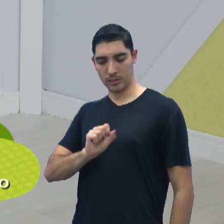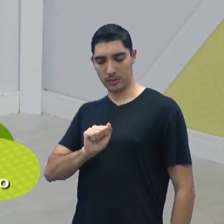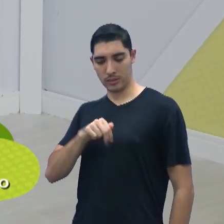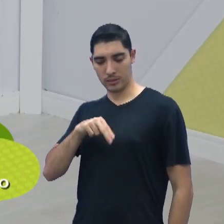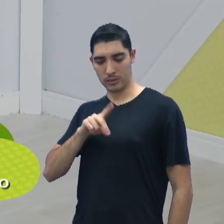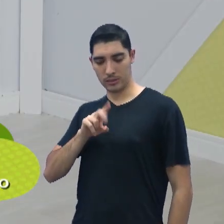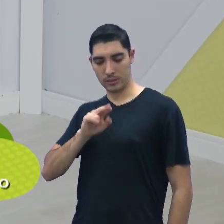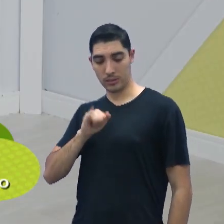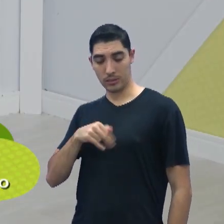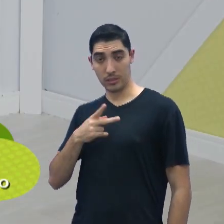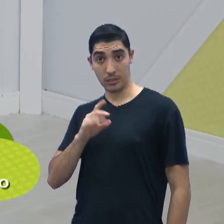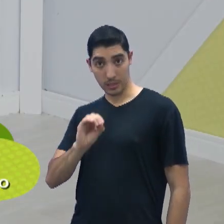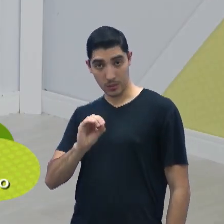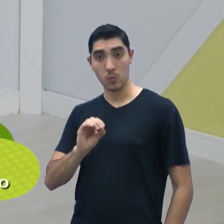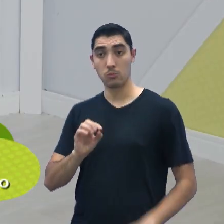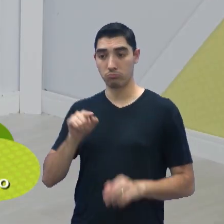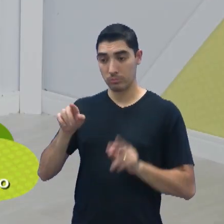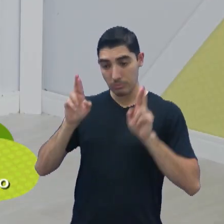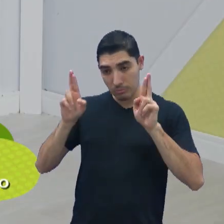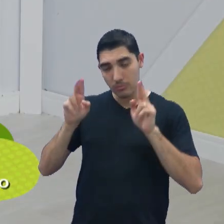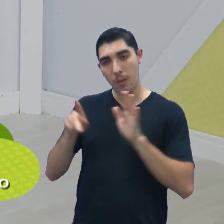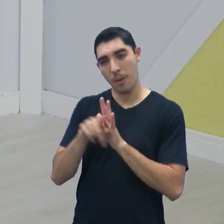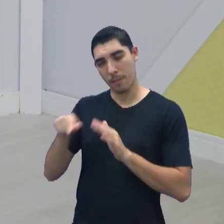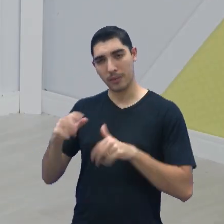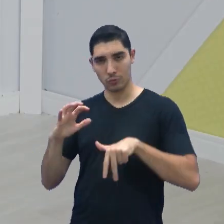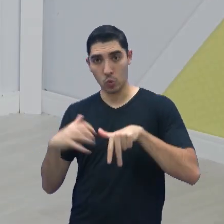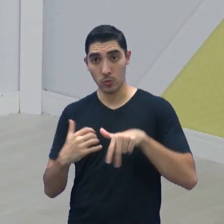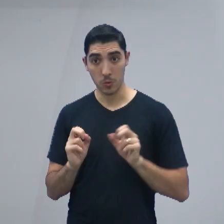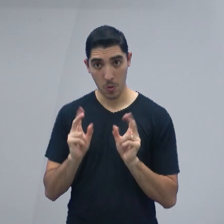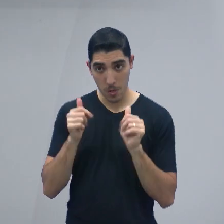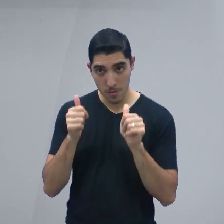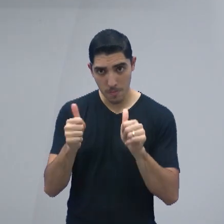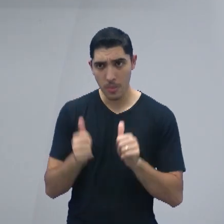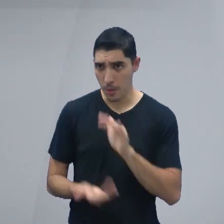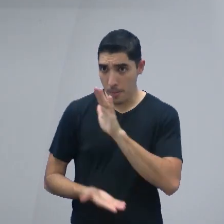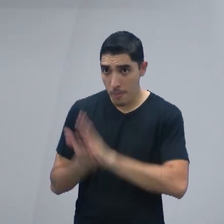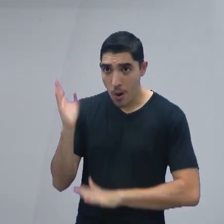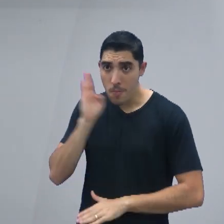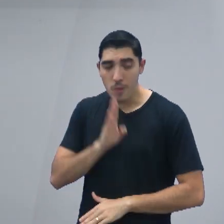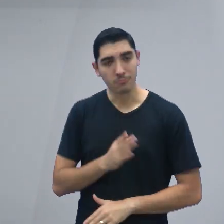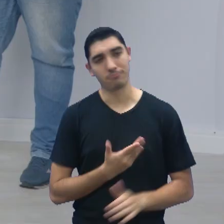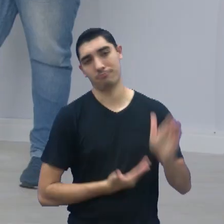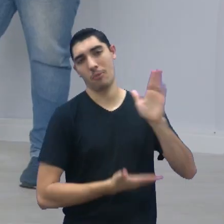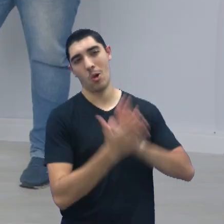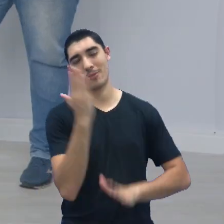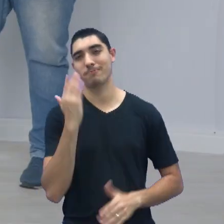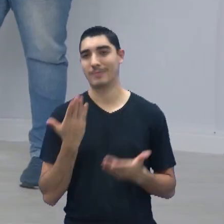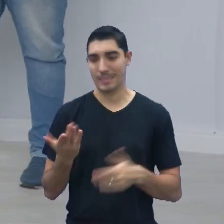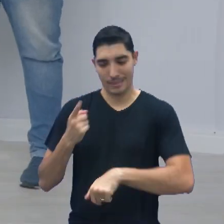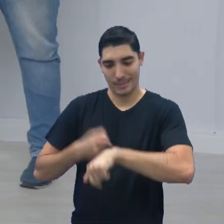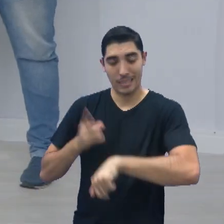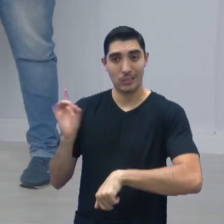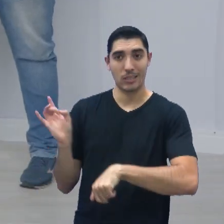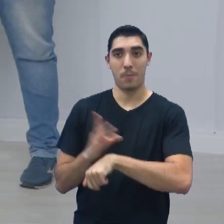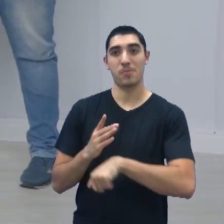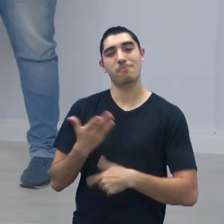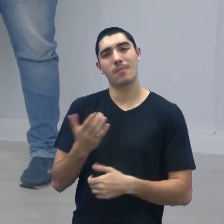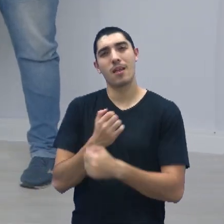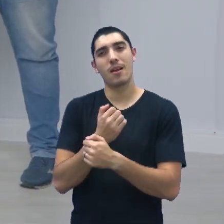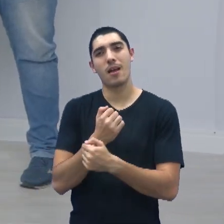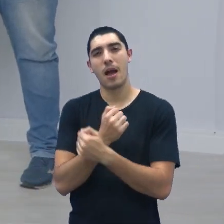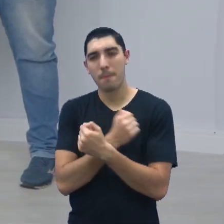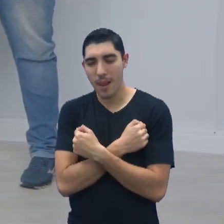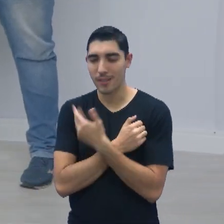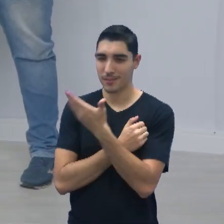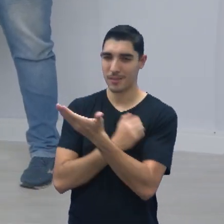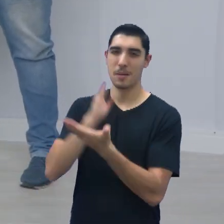Atleta Cidadão / Joseense, tá certo? Paulito, vamos embora? Partiu. Tá na hora, né? Gente, um grande abraço. Primeiro, Paulito, um grande